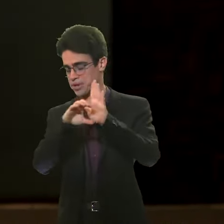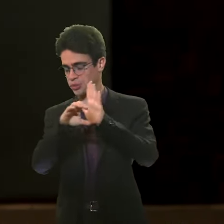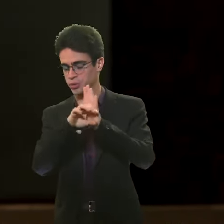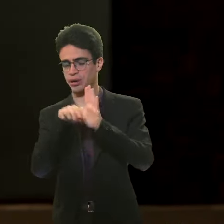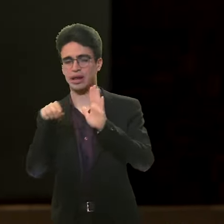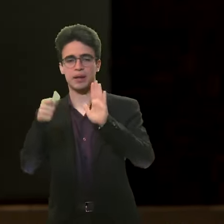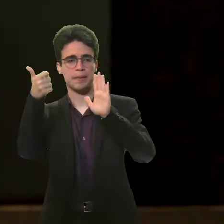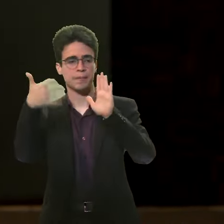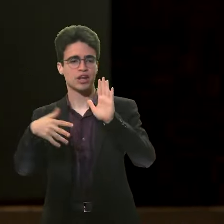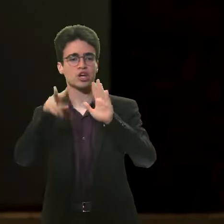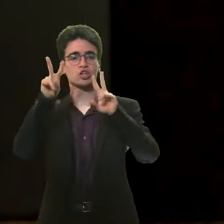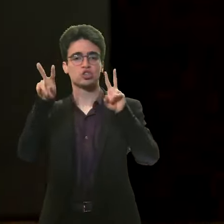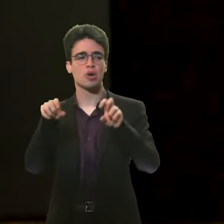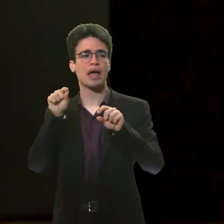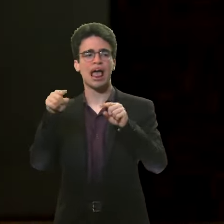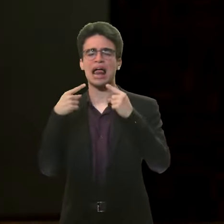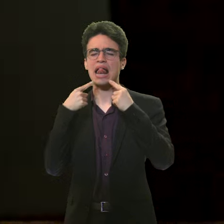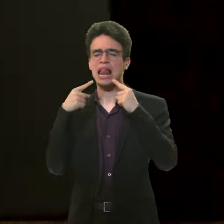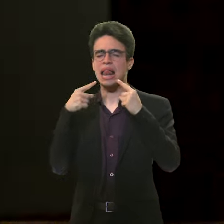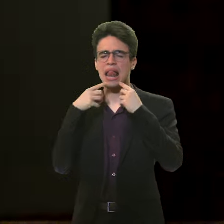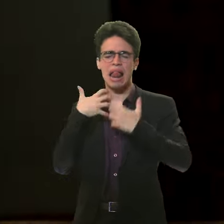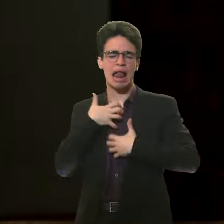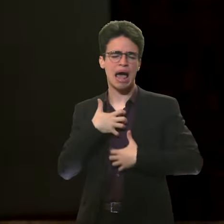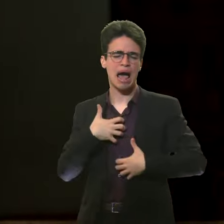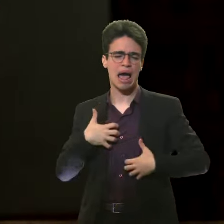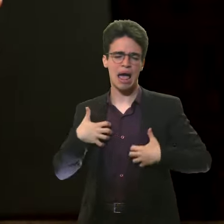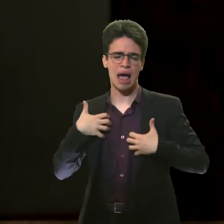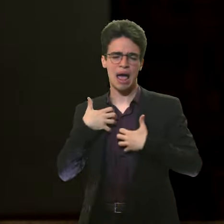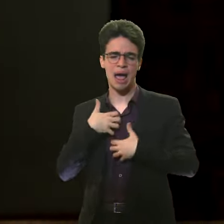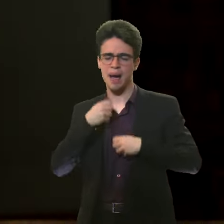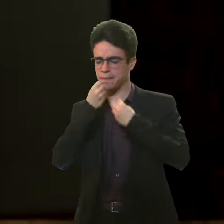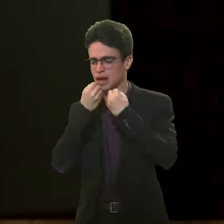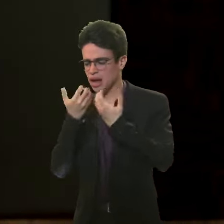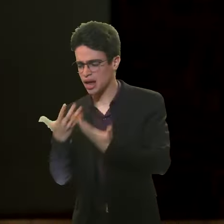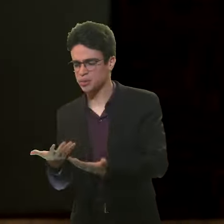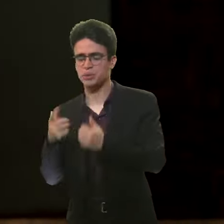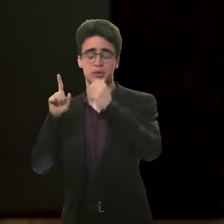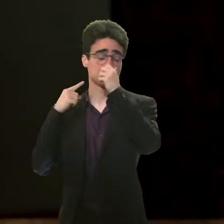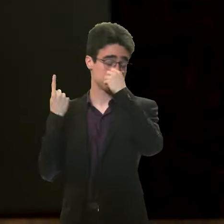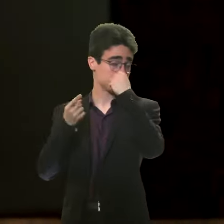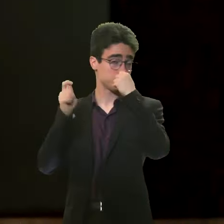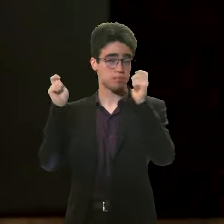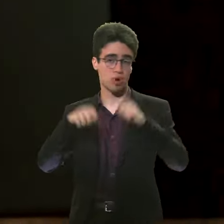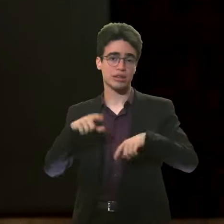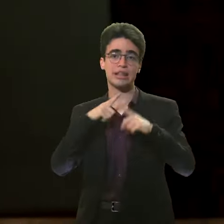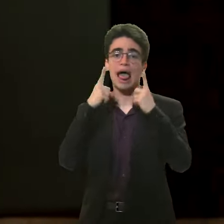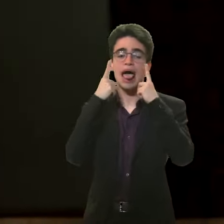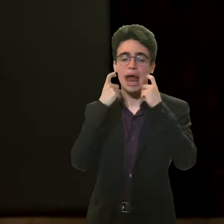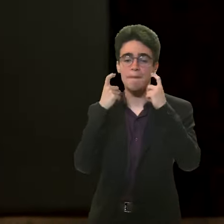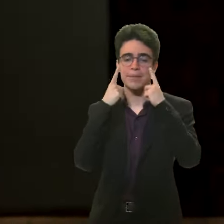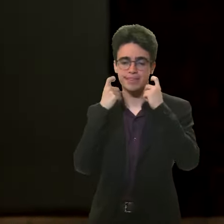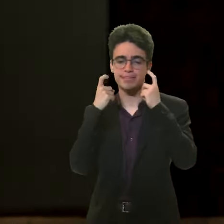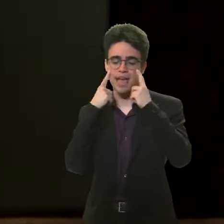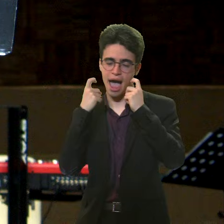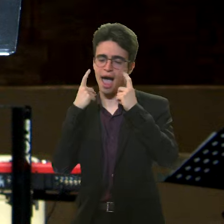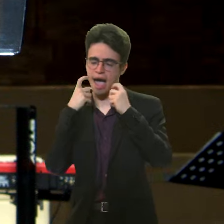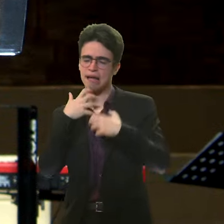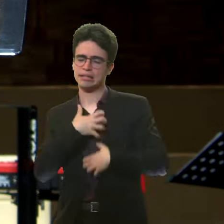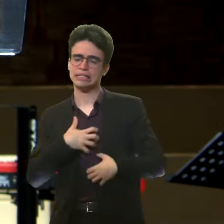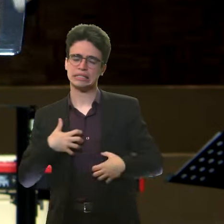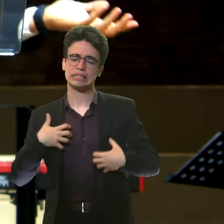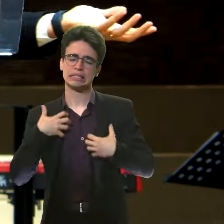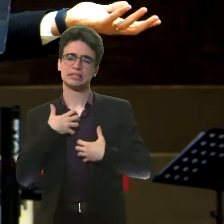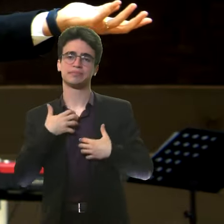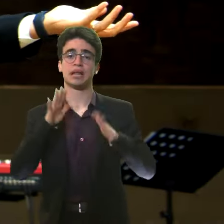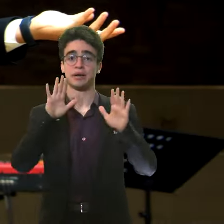lamento. E sabe, nós podemos, e a Bíblia nos fala sobre lamentar. Existe uma diferença entre o que a gente está falando aqui e